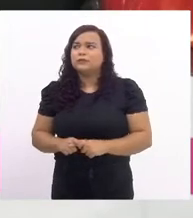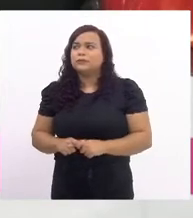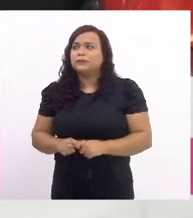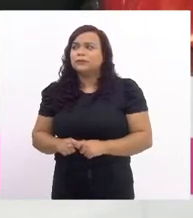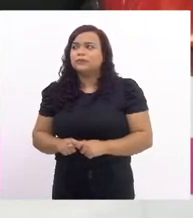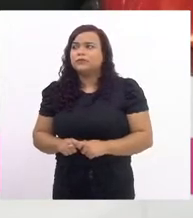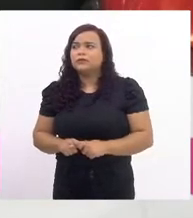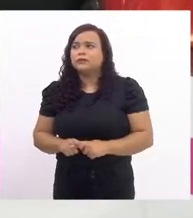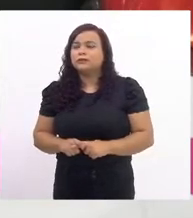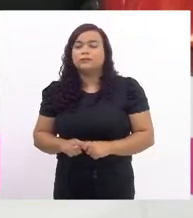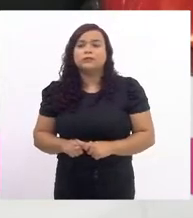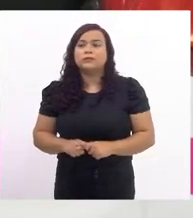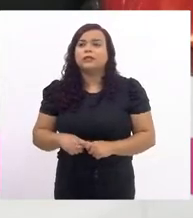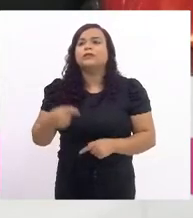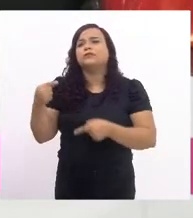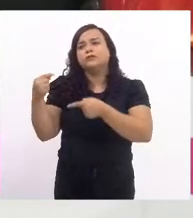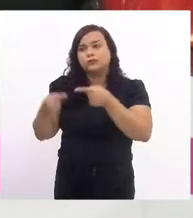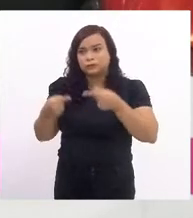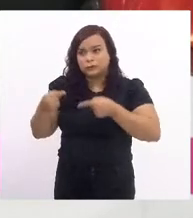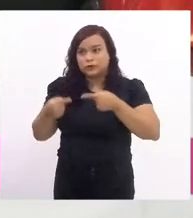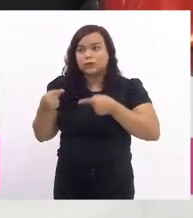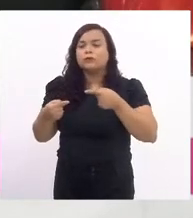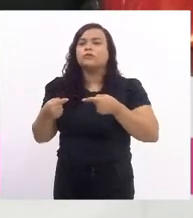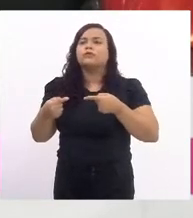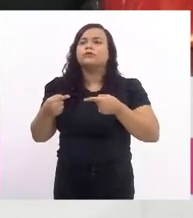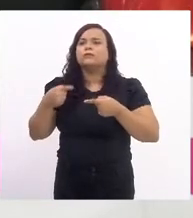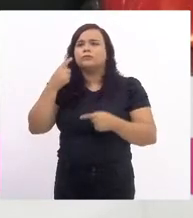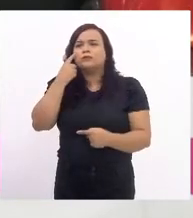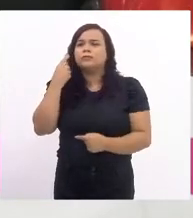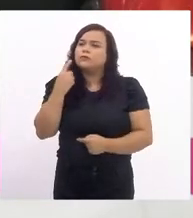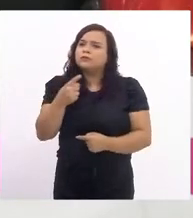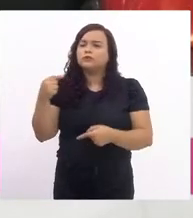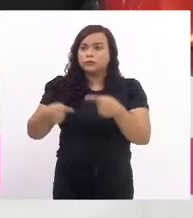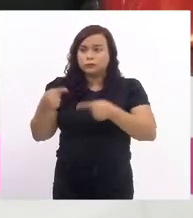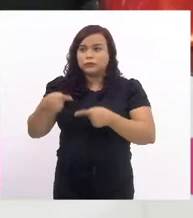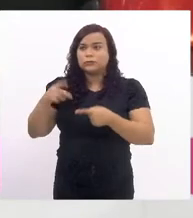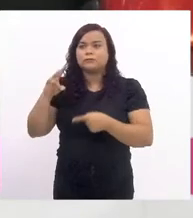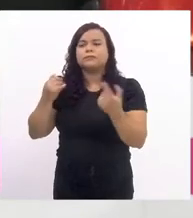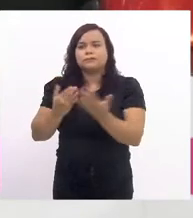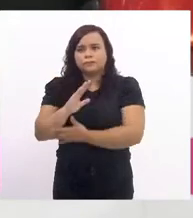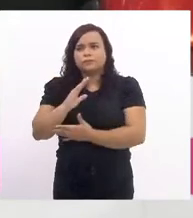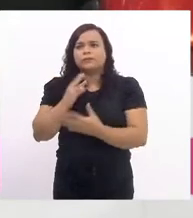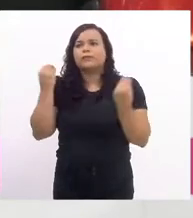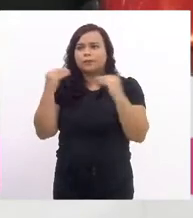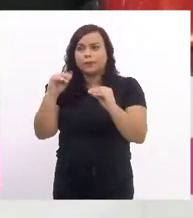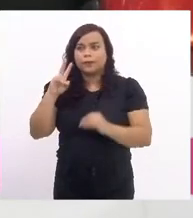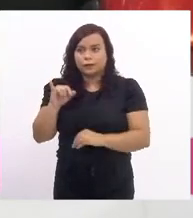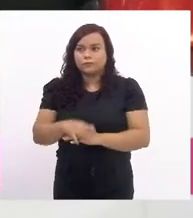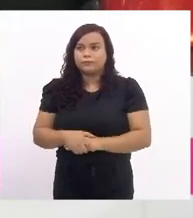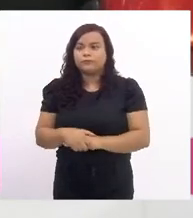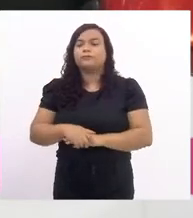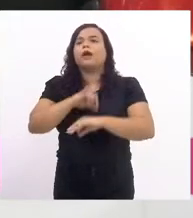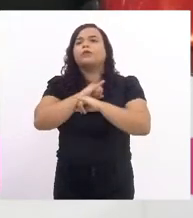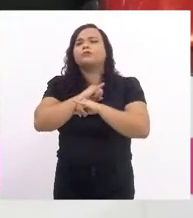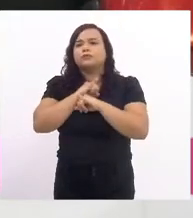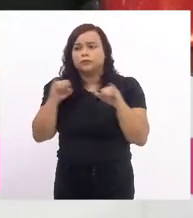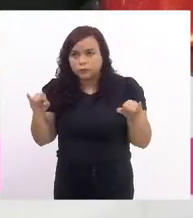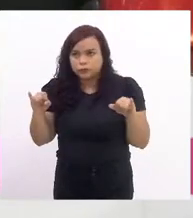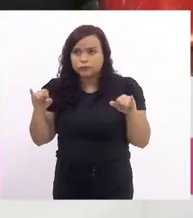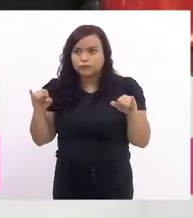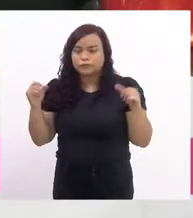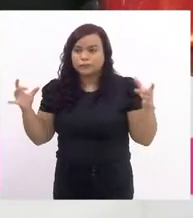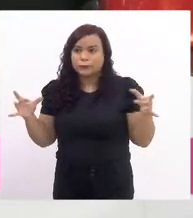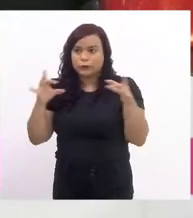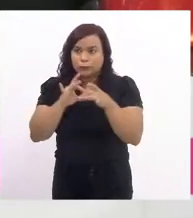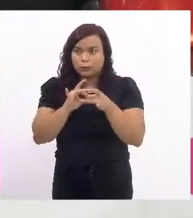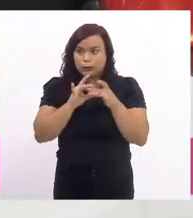discutir, senhora da discussão, em votação, os senhores que aprovam a discussão, aprovado. Vai à publicação. Anuncio, incluídos